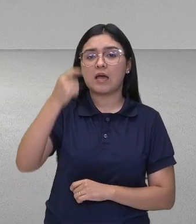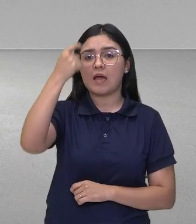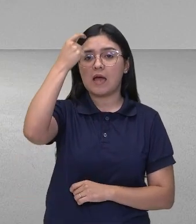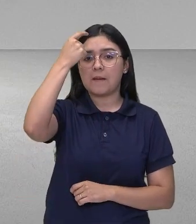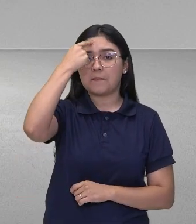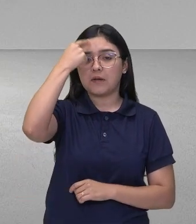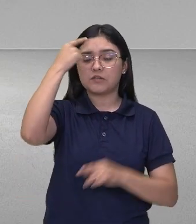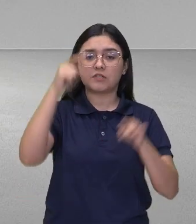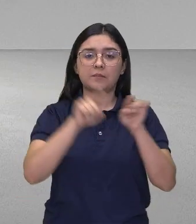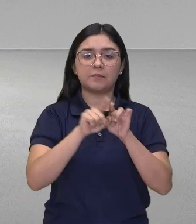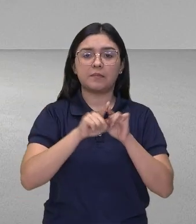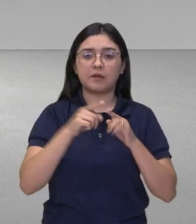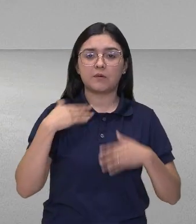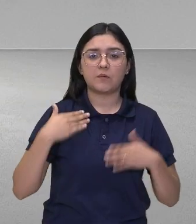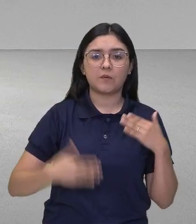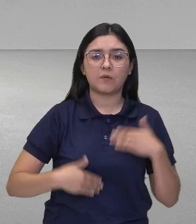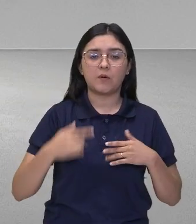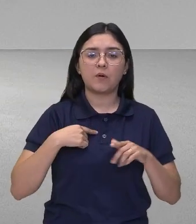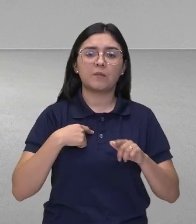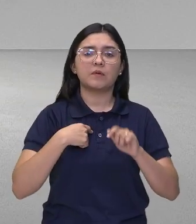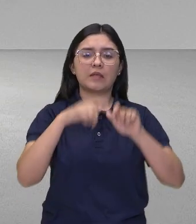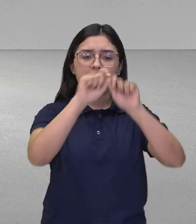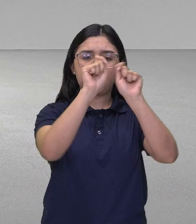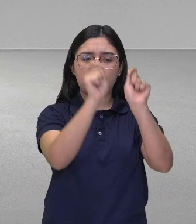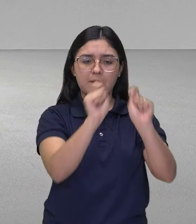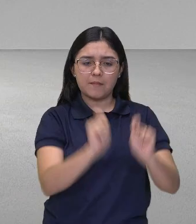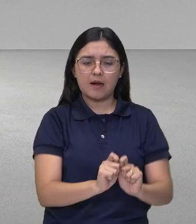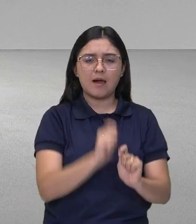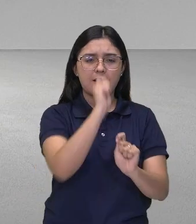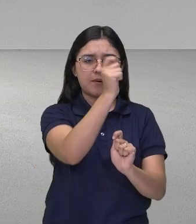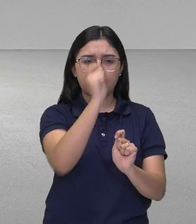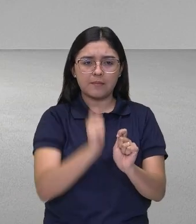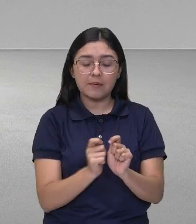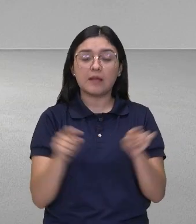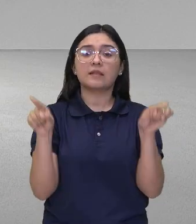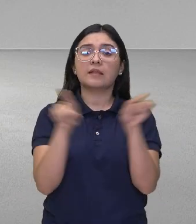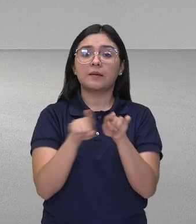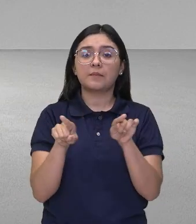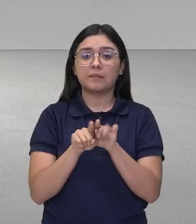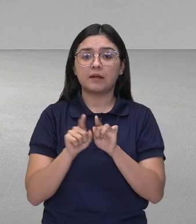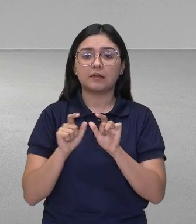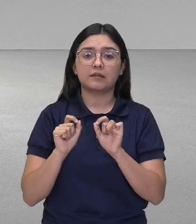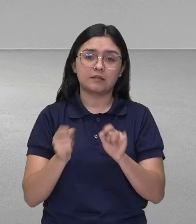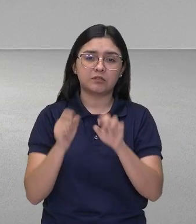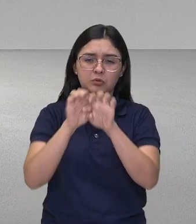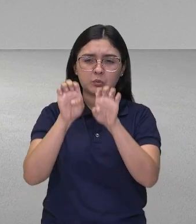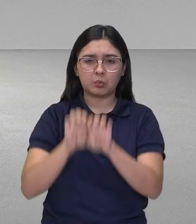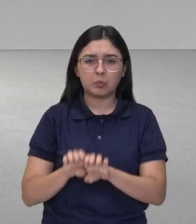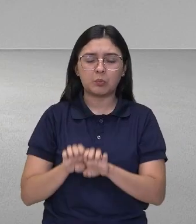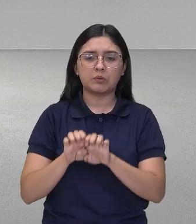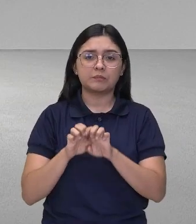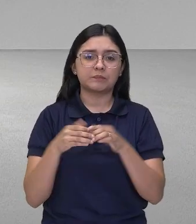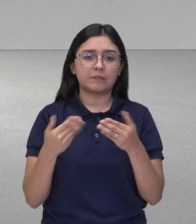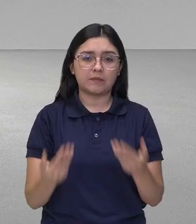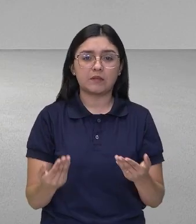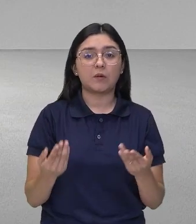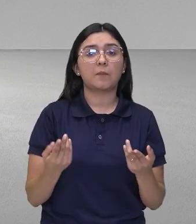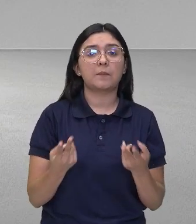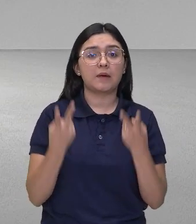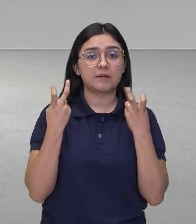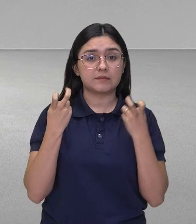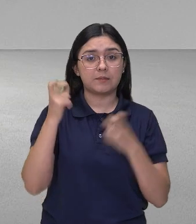corpo. As obras, nas esculturas. Então, percebam aqui do meu lado, tá certo? Nós temos exatamente